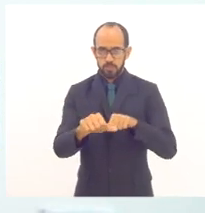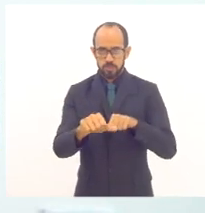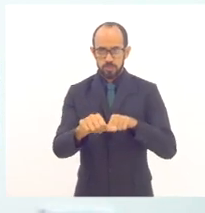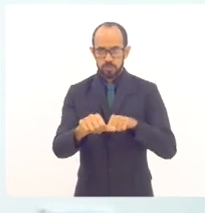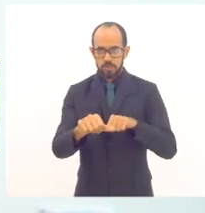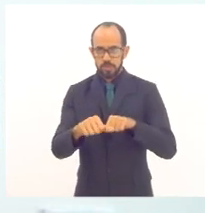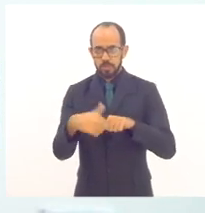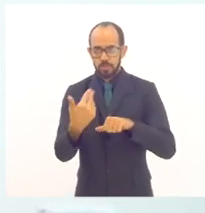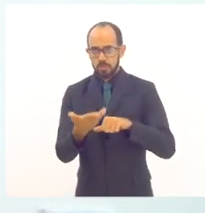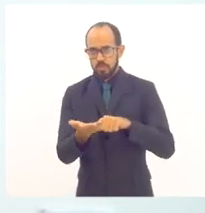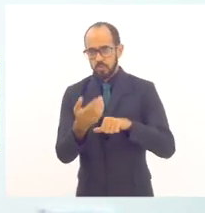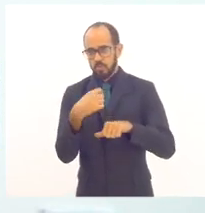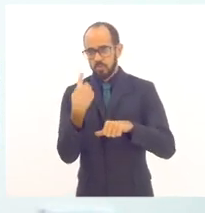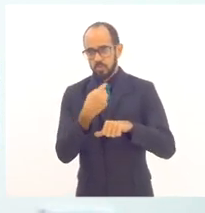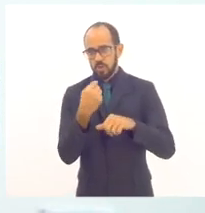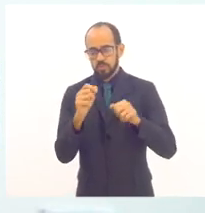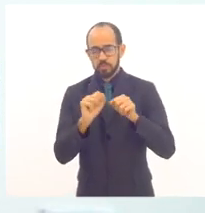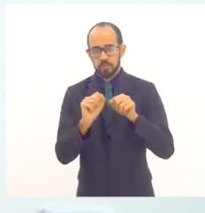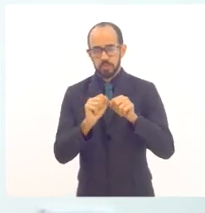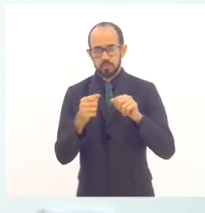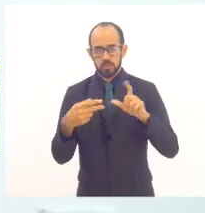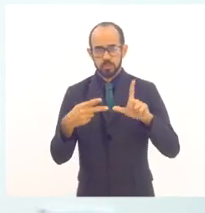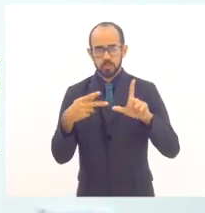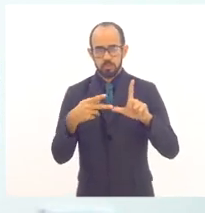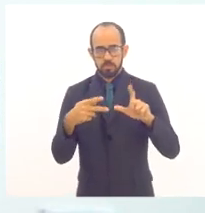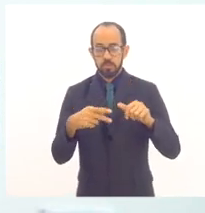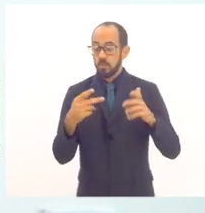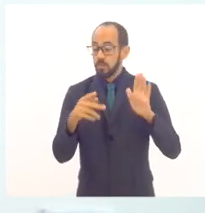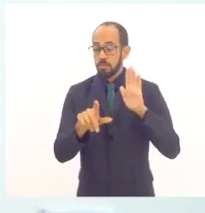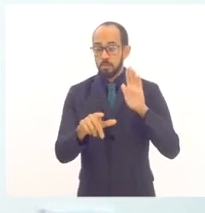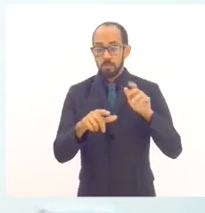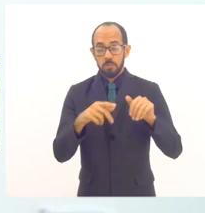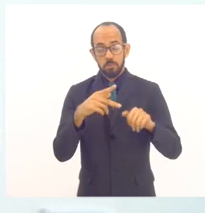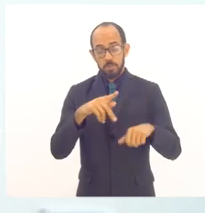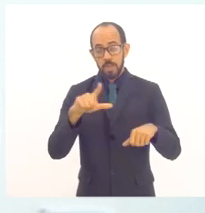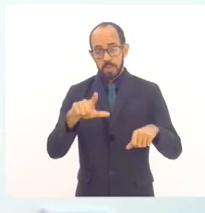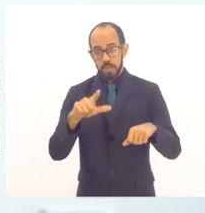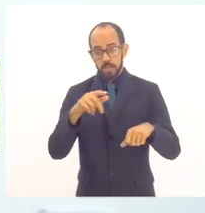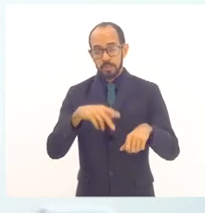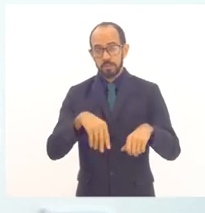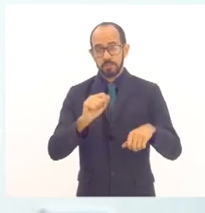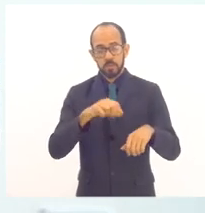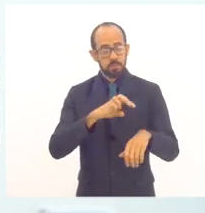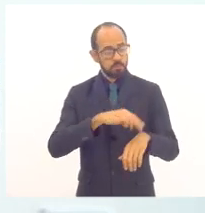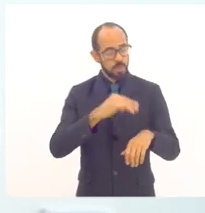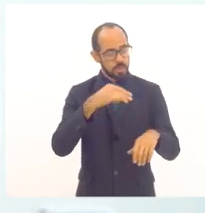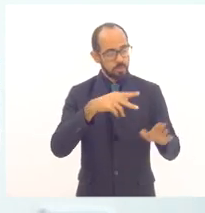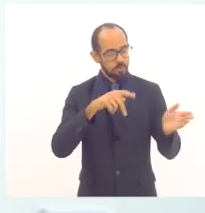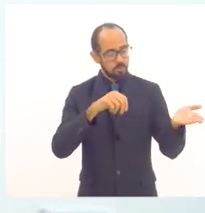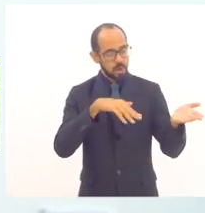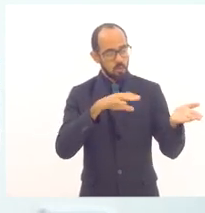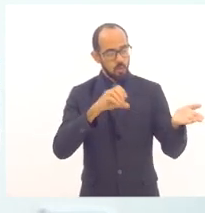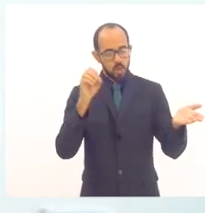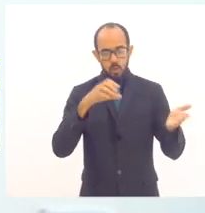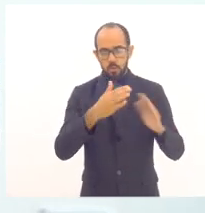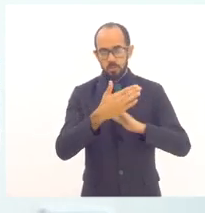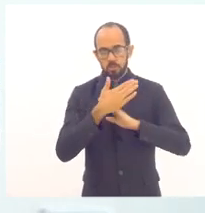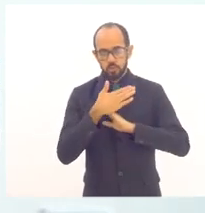nós entramos com um projeto de lei, né, mestre Paulão e vários outros nos ajudaram. Aqui